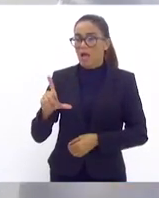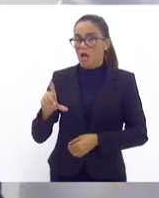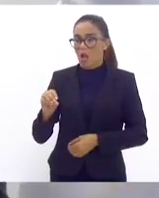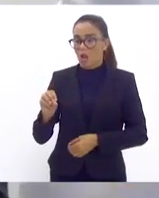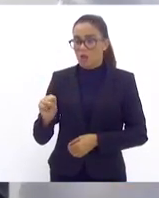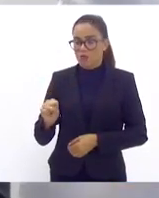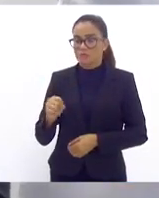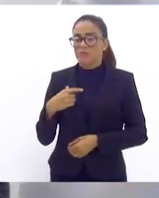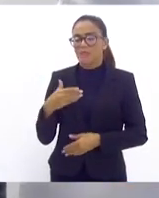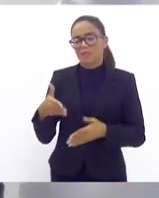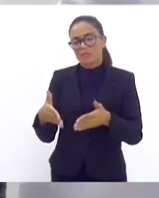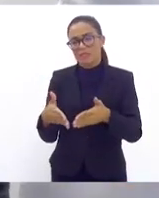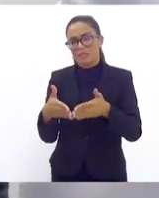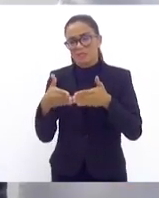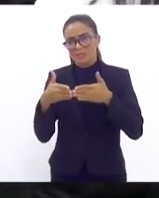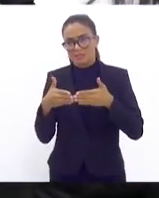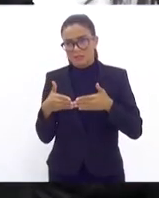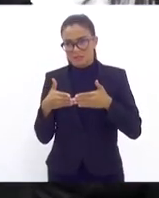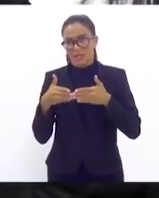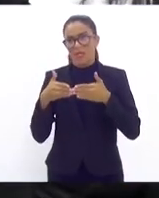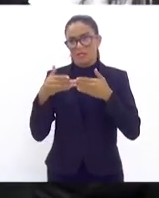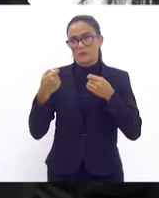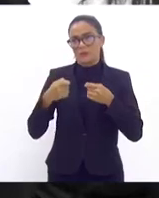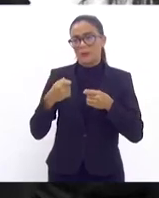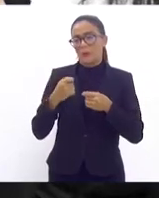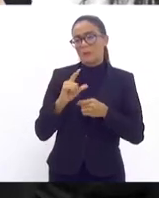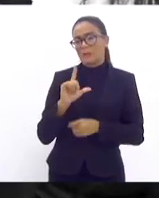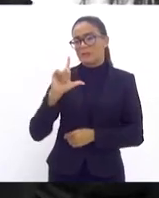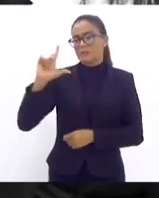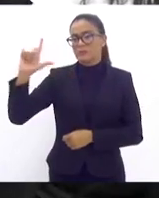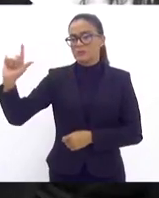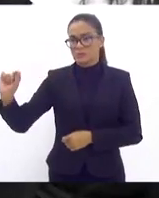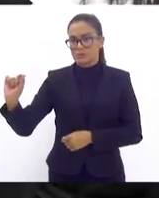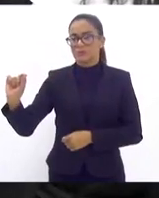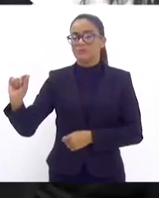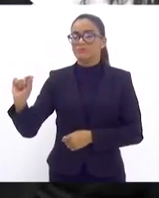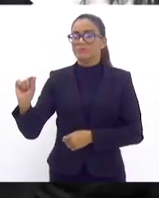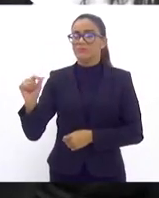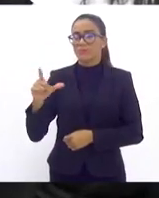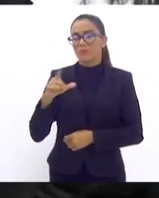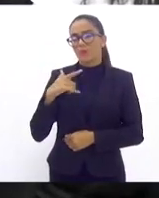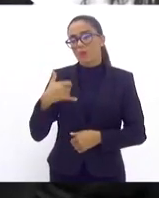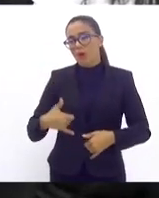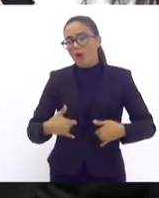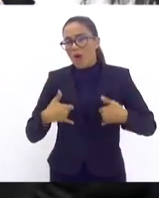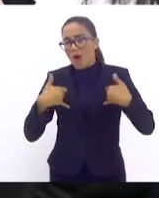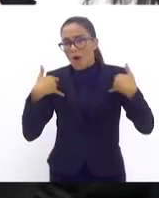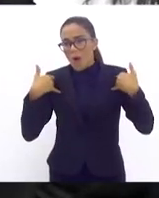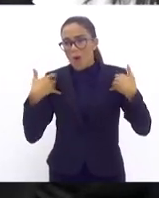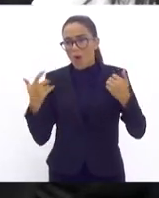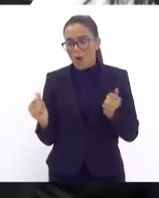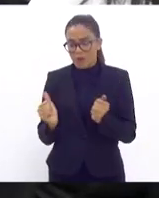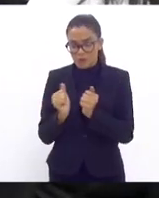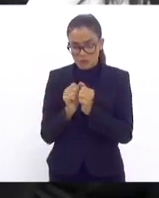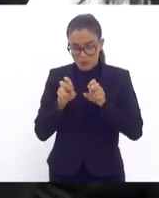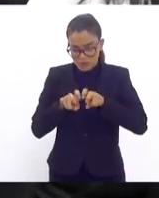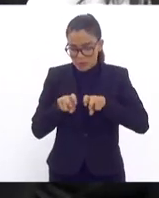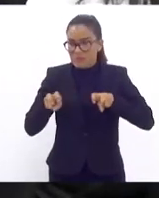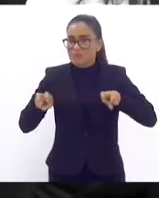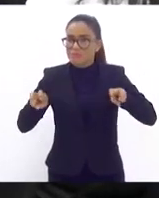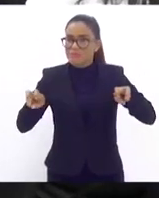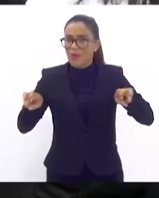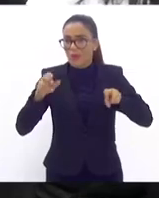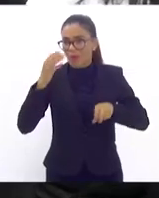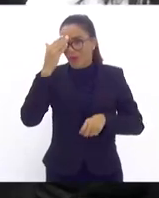deputado. Pedi licença para me retirar, vou para a Comissão de Minas e Energia. Pois não, deputado. Qual vou ter a honra de presidi-la. Muito obrigado. Agradeço a Vossa